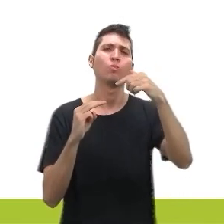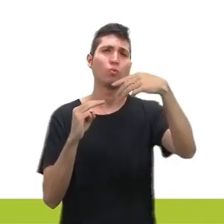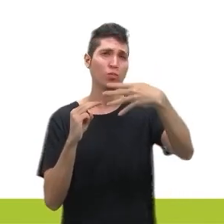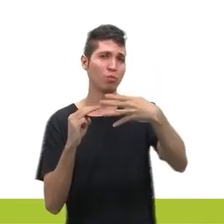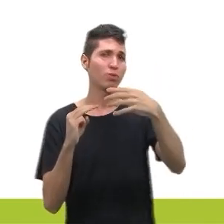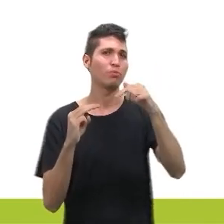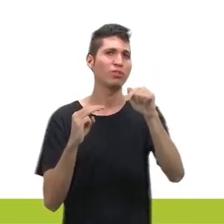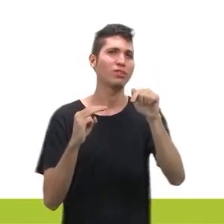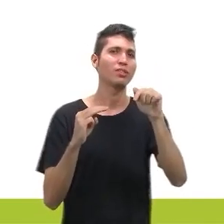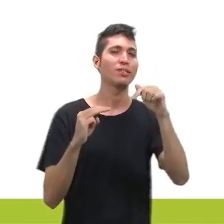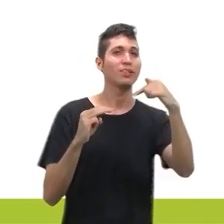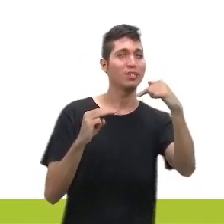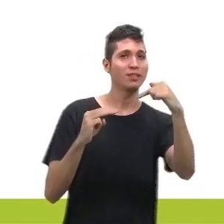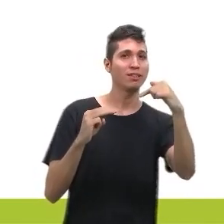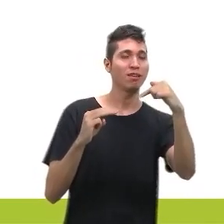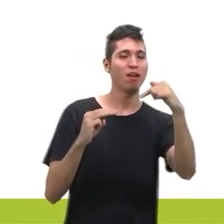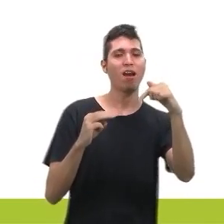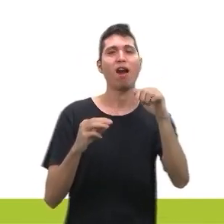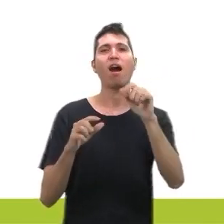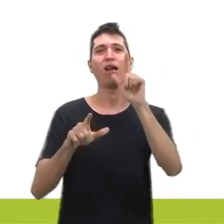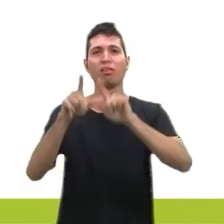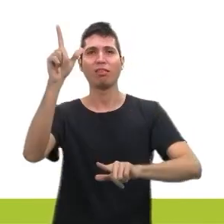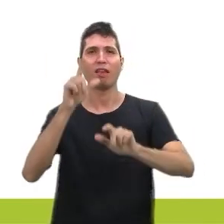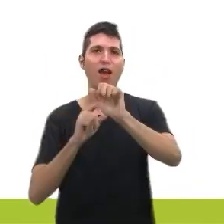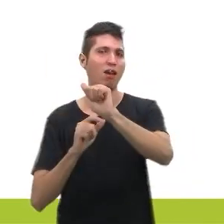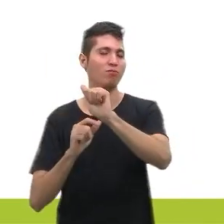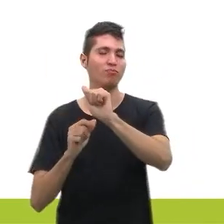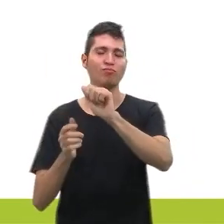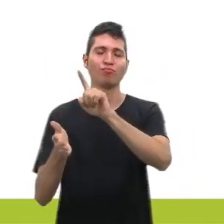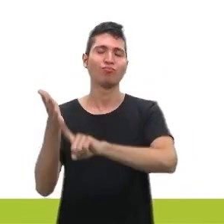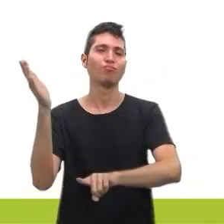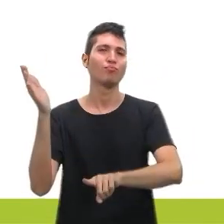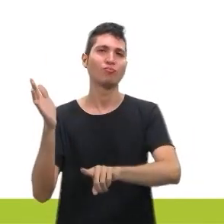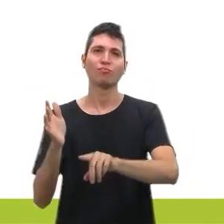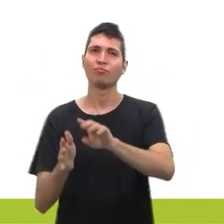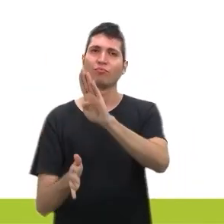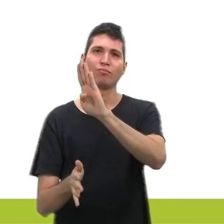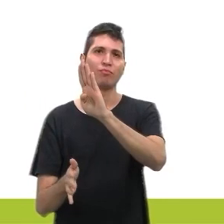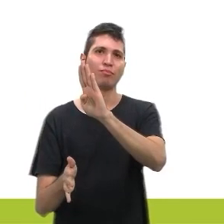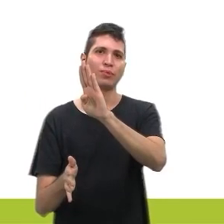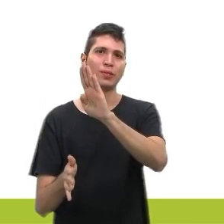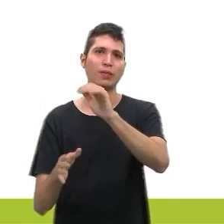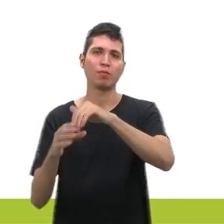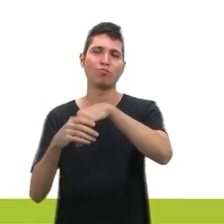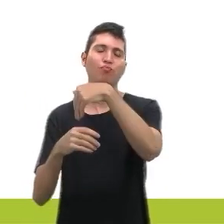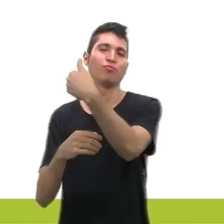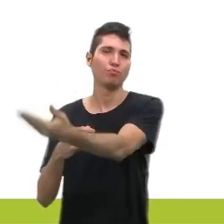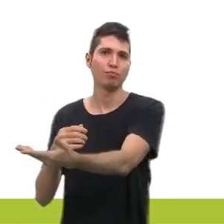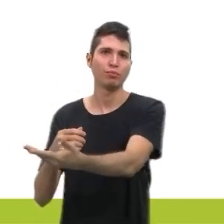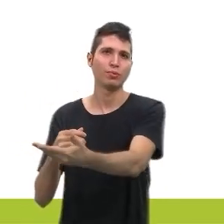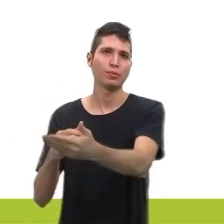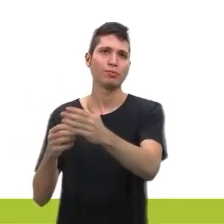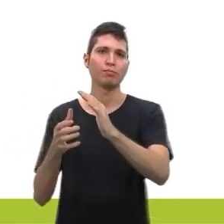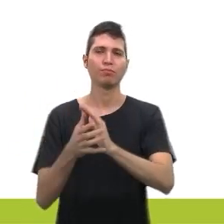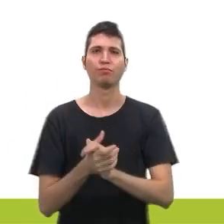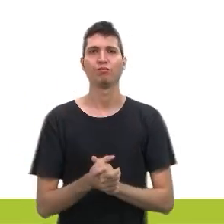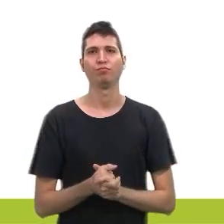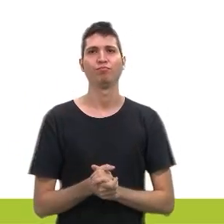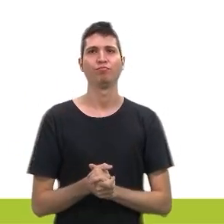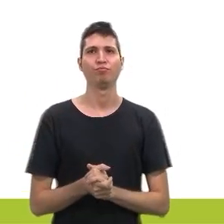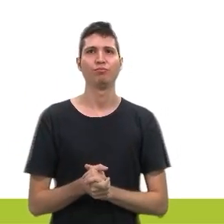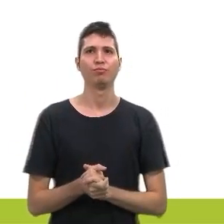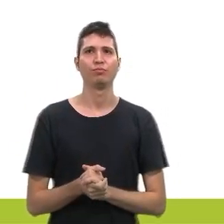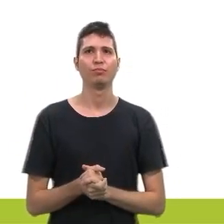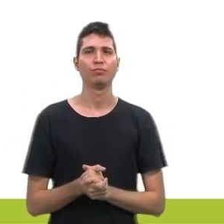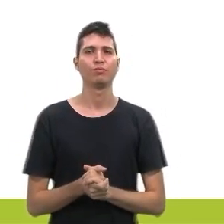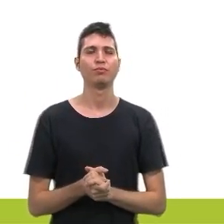está fora. 4,7 está dizendo o quê? Que a letra B está fora. Eu estou usando o próprio gabarito para facilitar a minha informação, tá vendo? Ó?